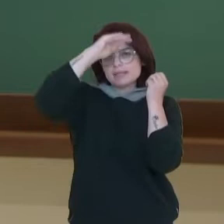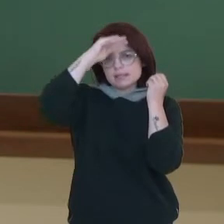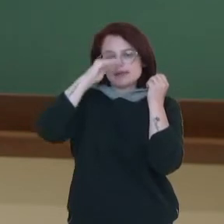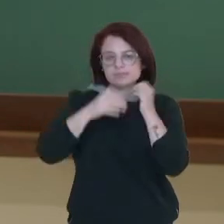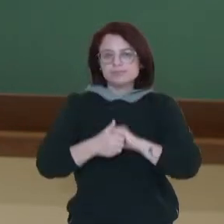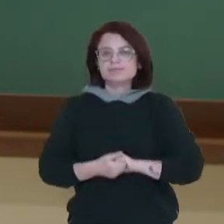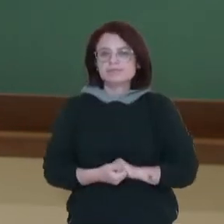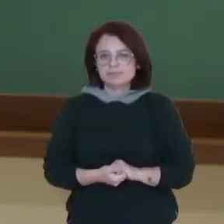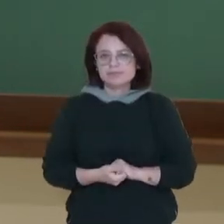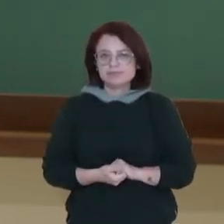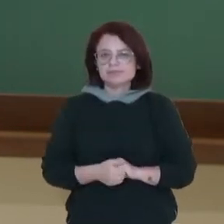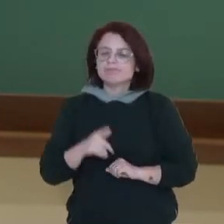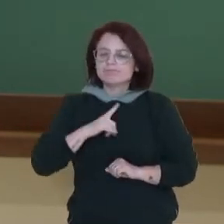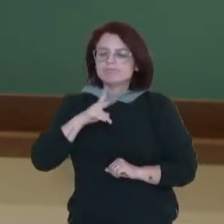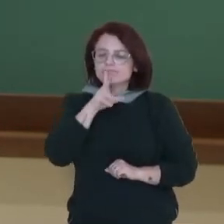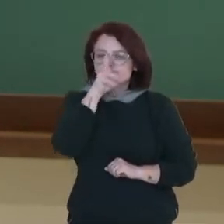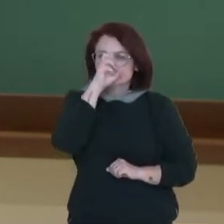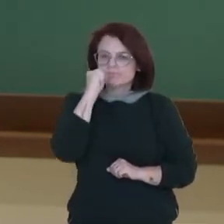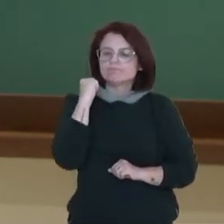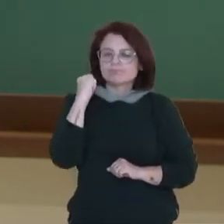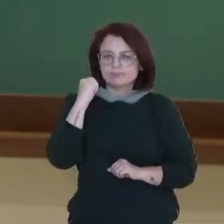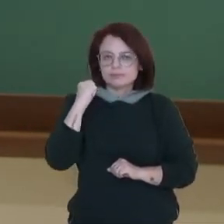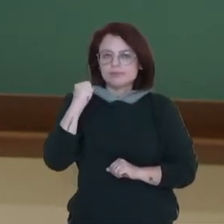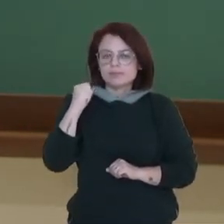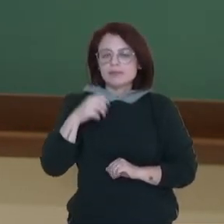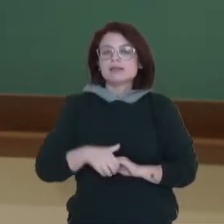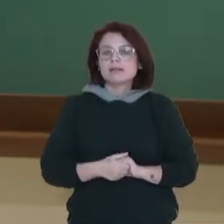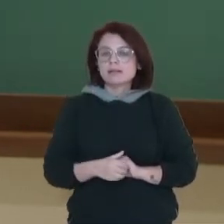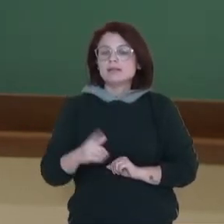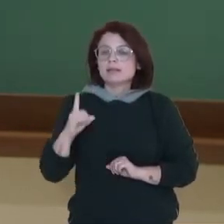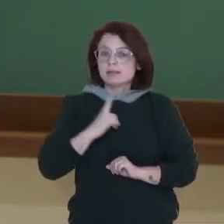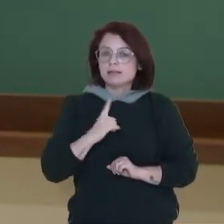uma determinada velocidade, né? E que tenha